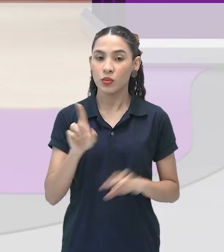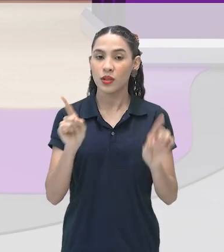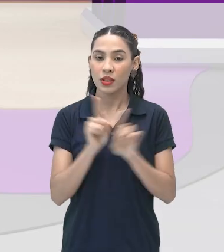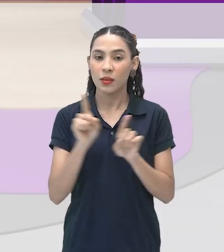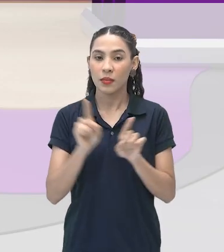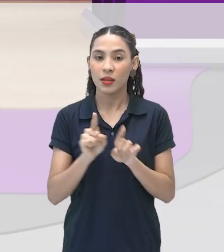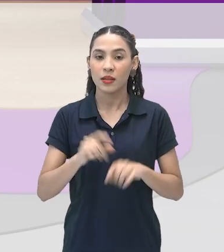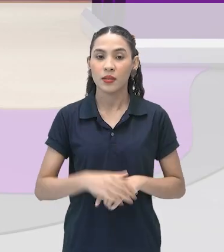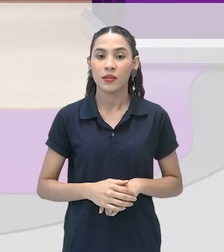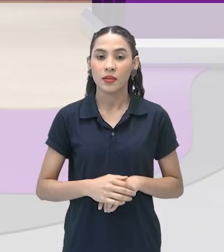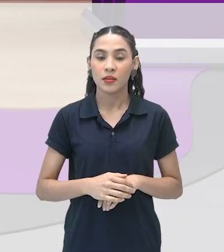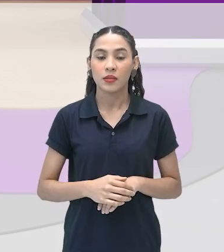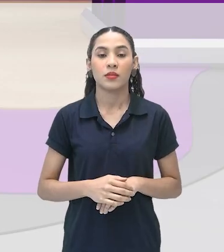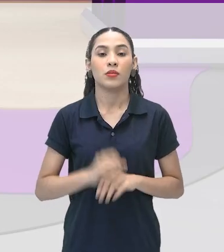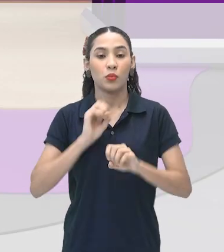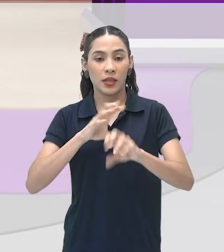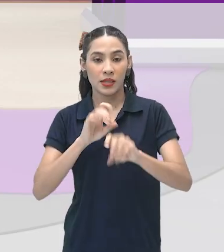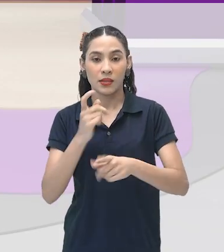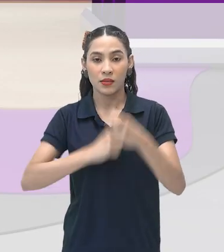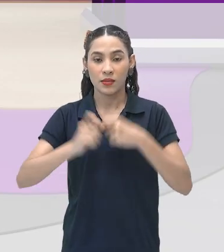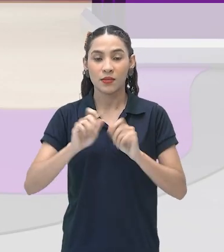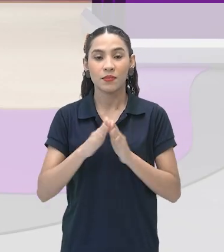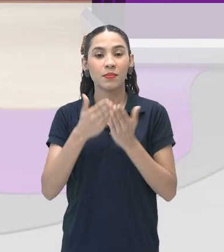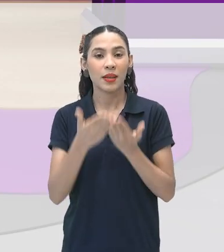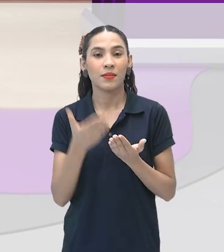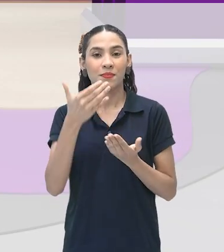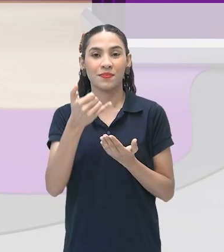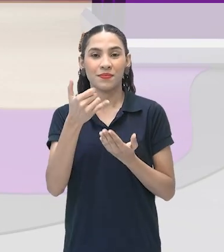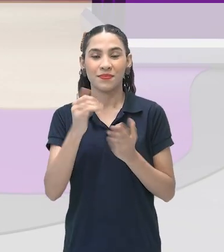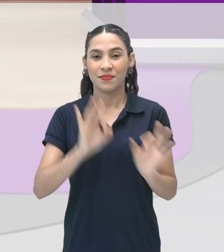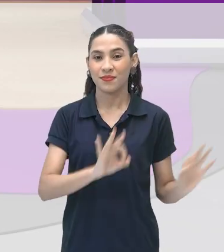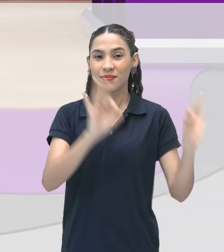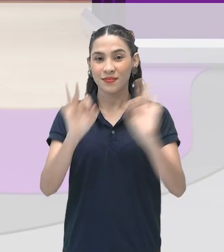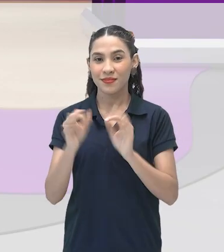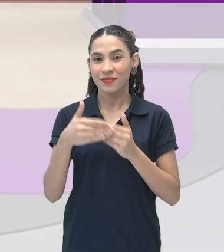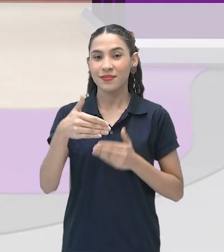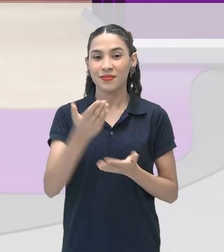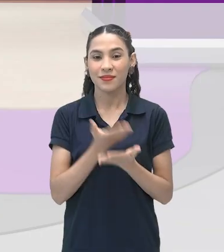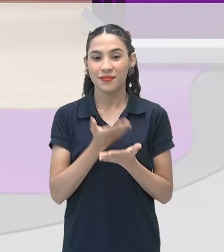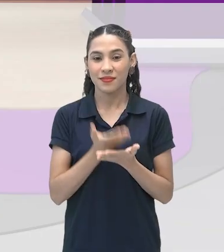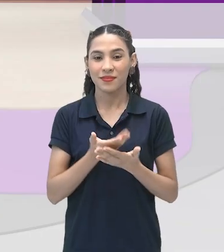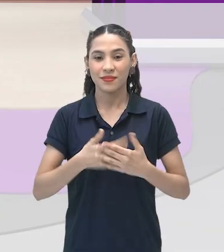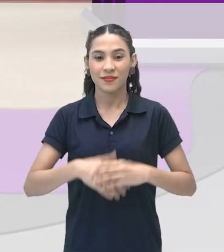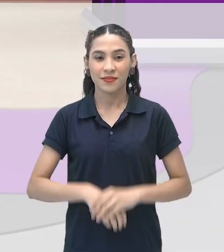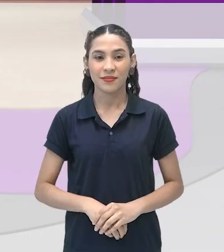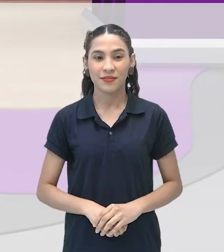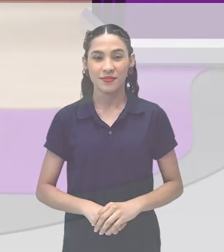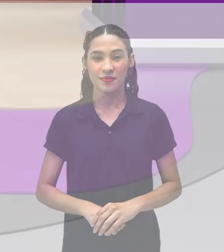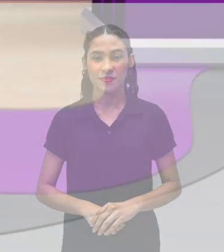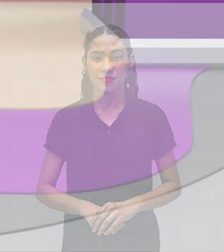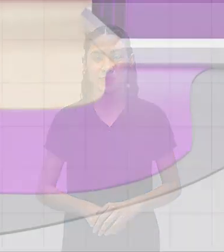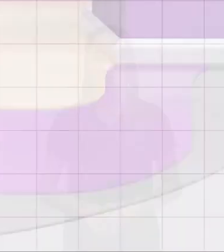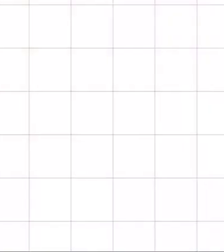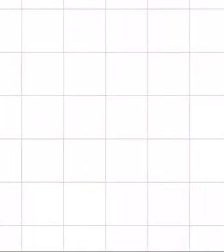utilização delas na educação financeira. Então, pegue seu caderno, pegue sua caneta aí, vamos para a aula.